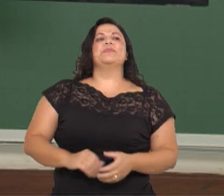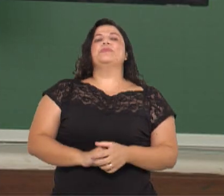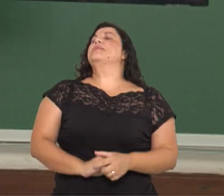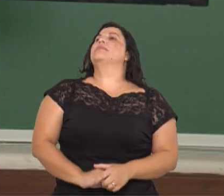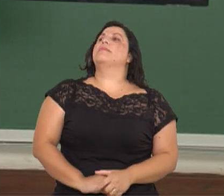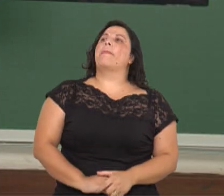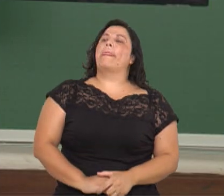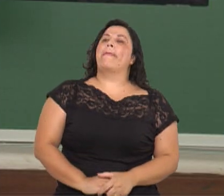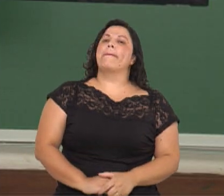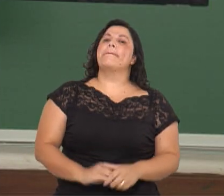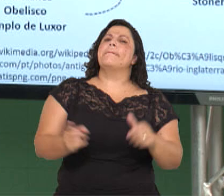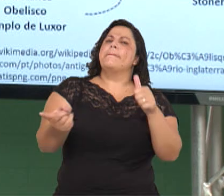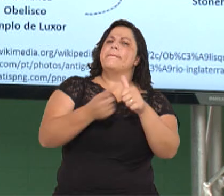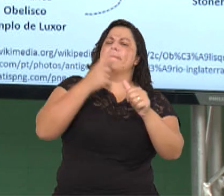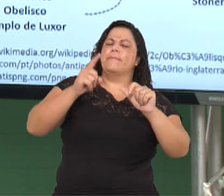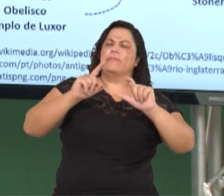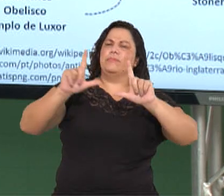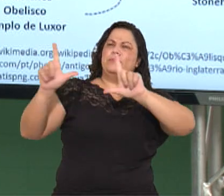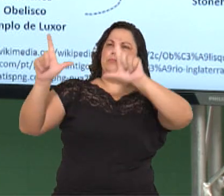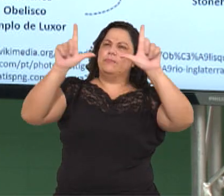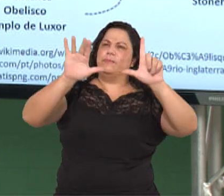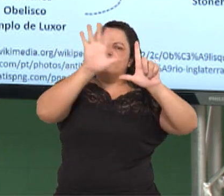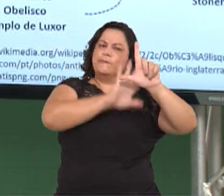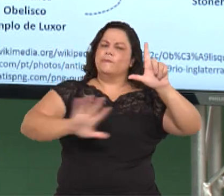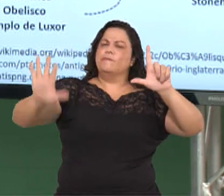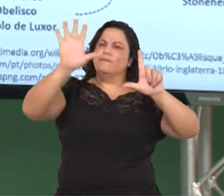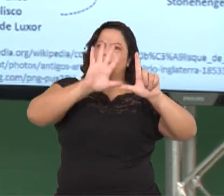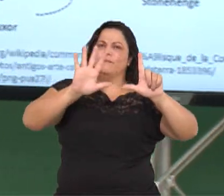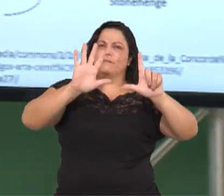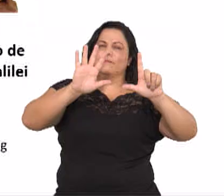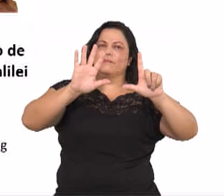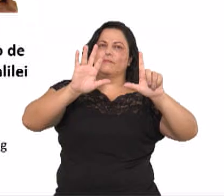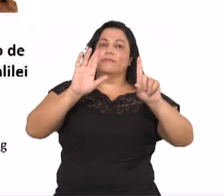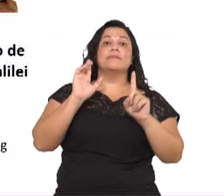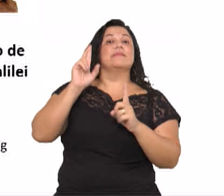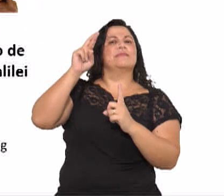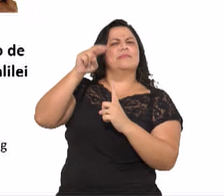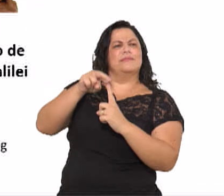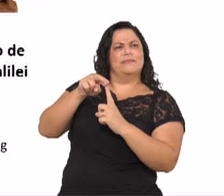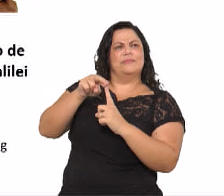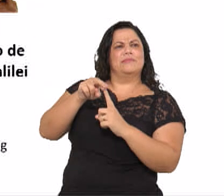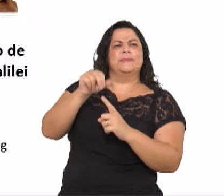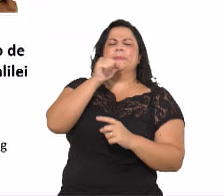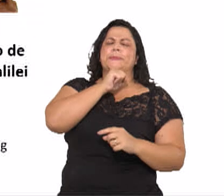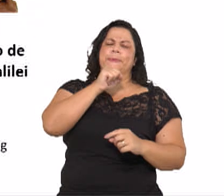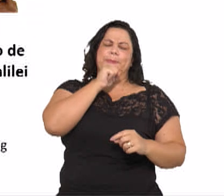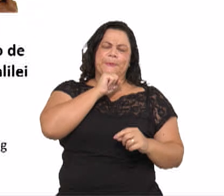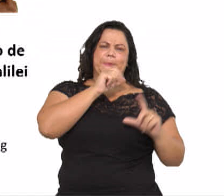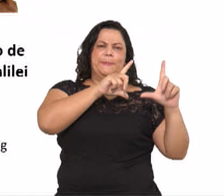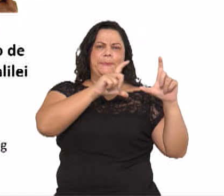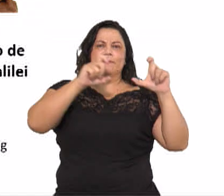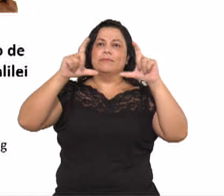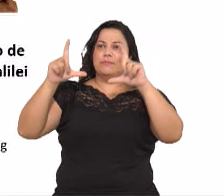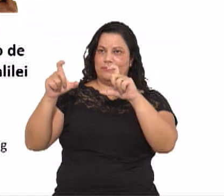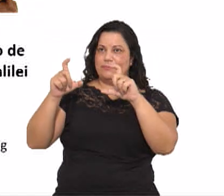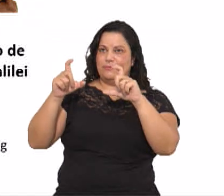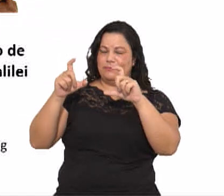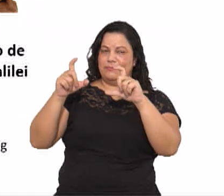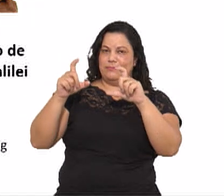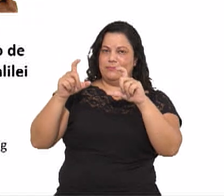imagem, ela representa algo muito antigo, embora é uma foto recente. Essa estrutura